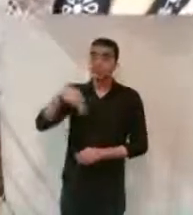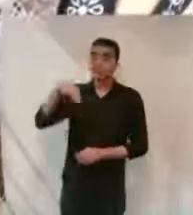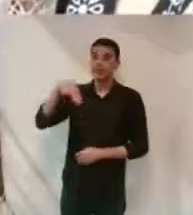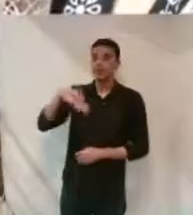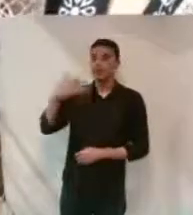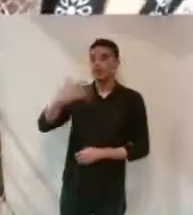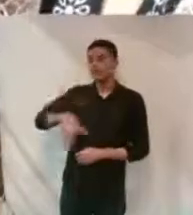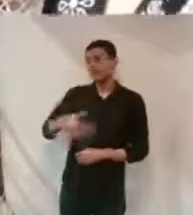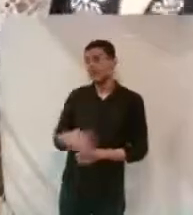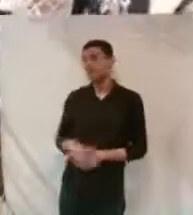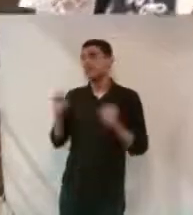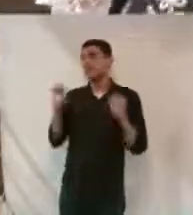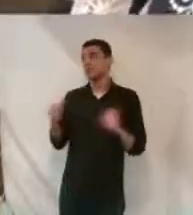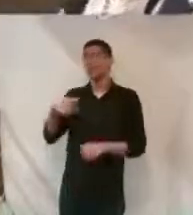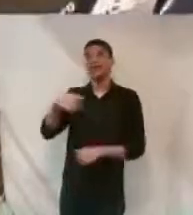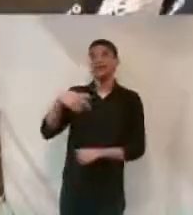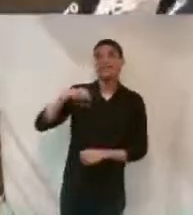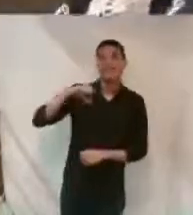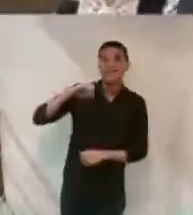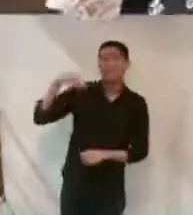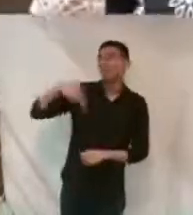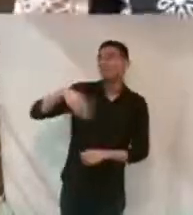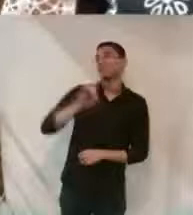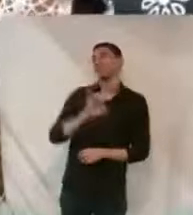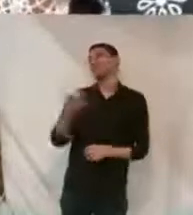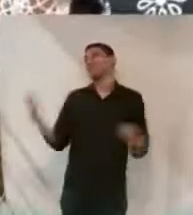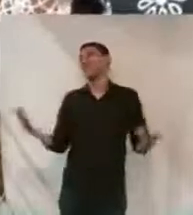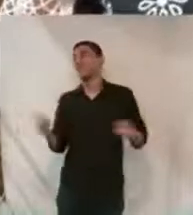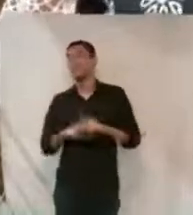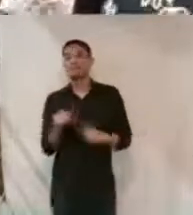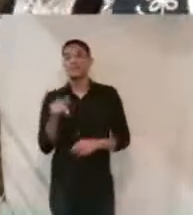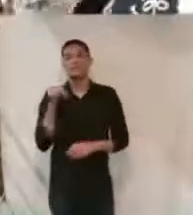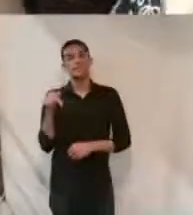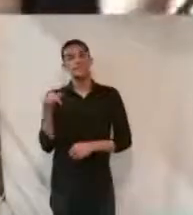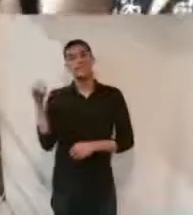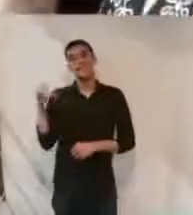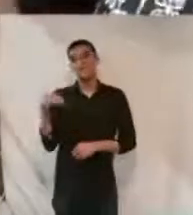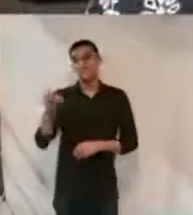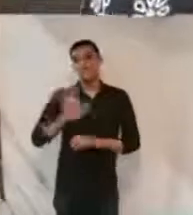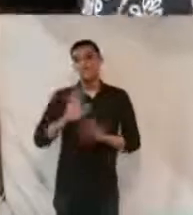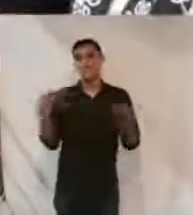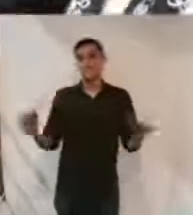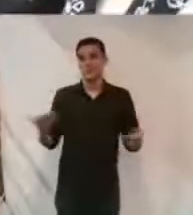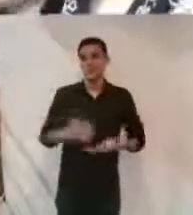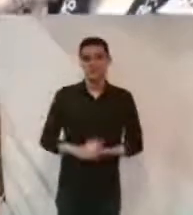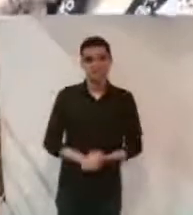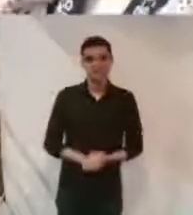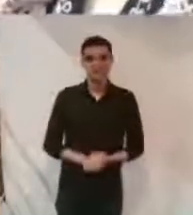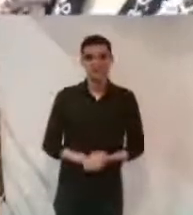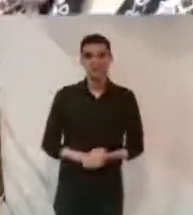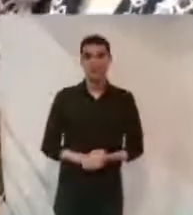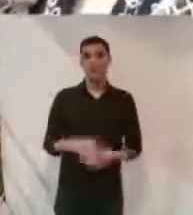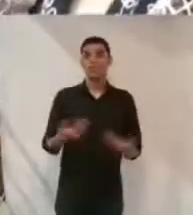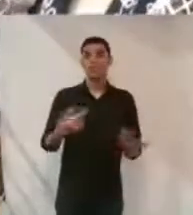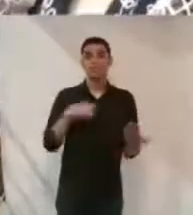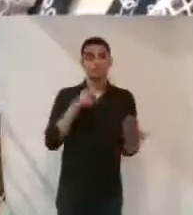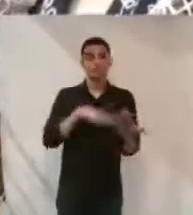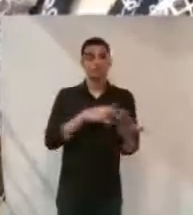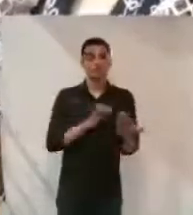dar 70 minutos para cada um, mas 7 minutos. Primeiro, nesse caso, eu não vou nem ler